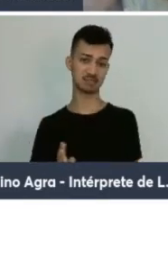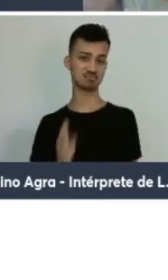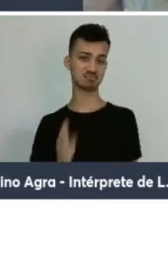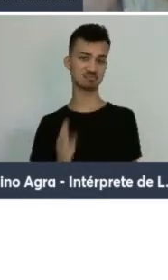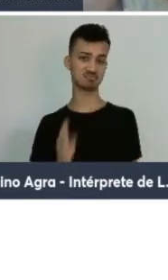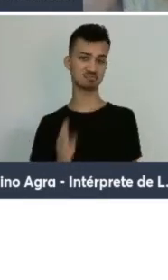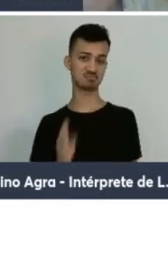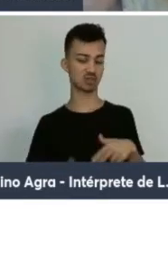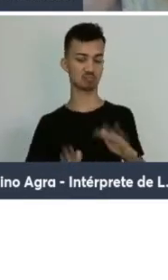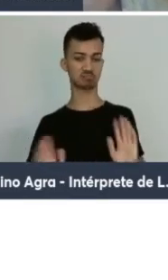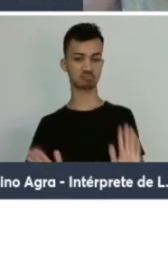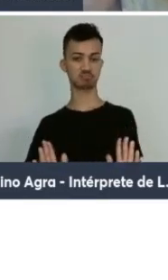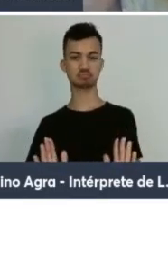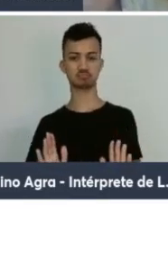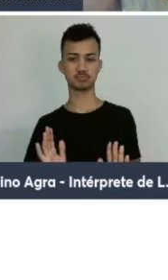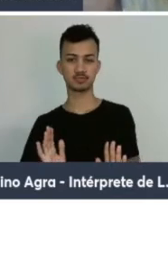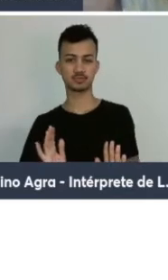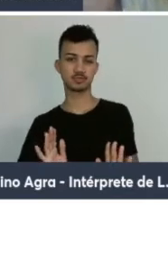identidade de gênero, sou mulher, né,